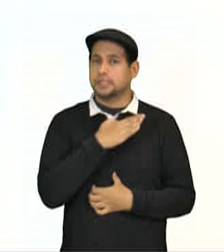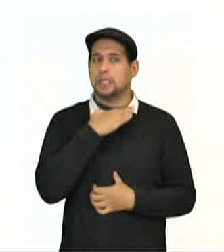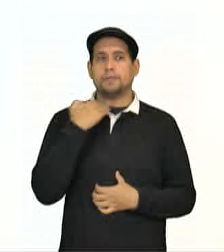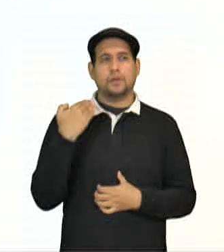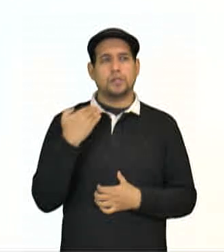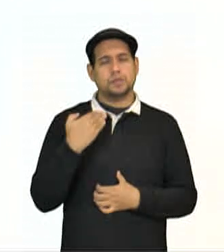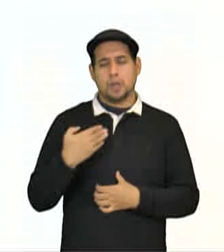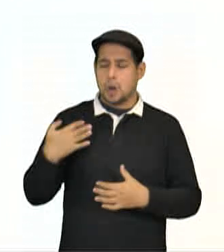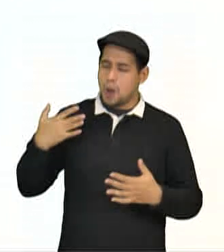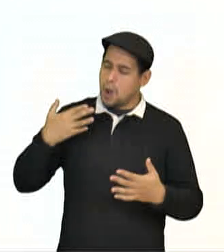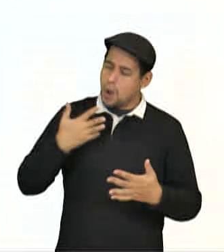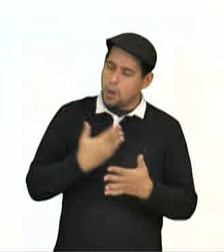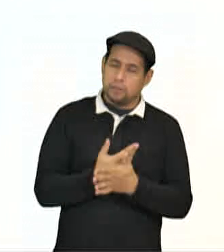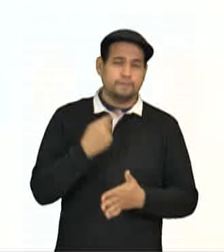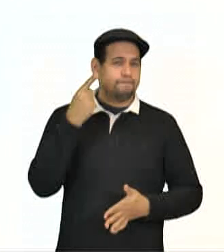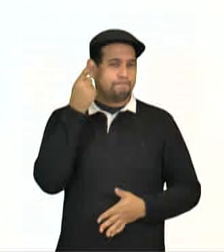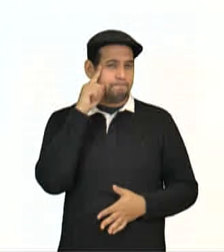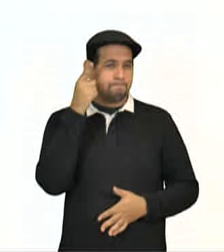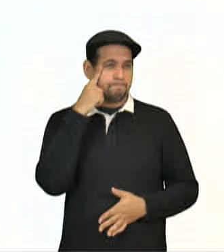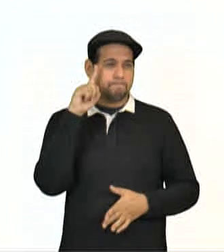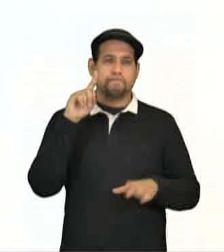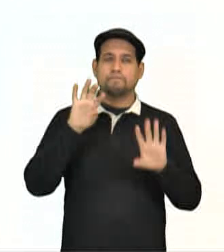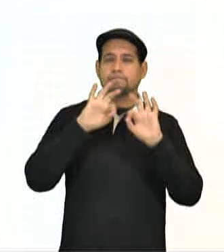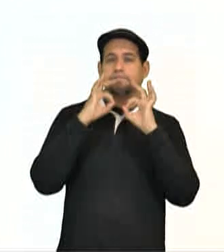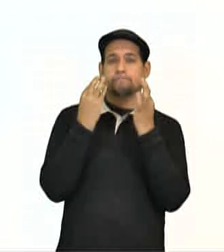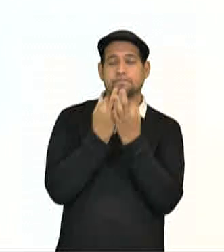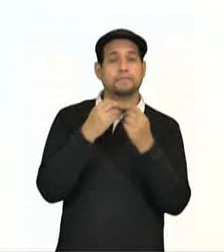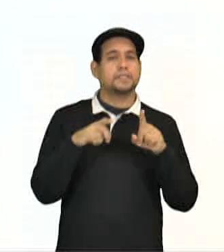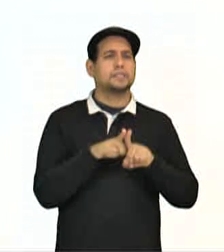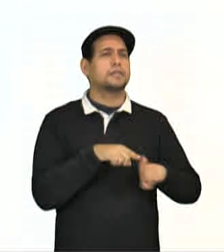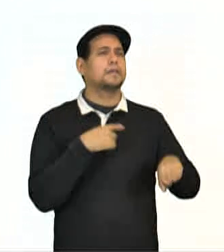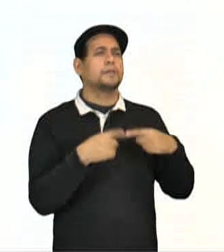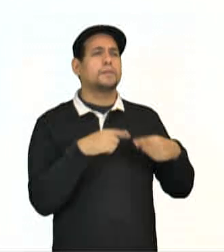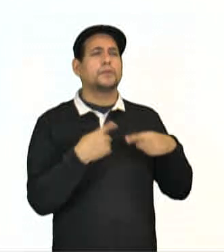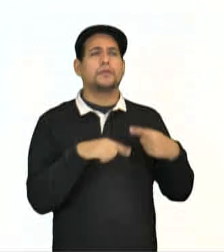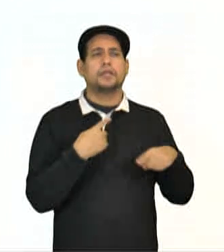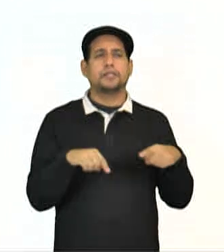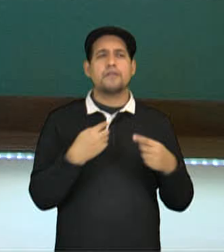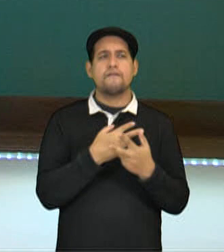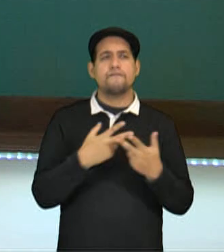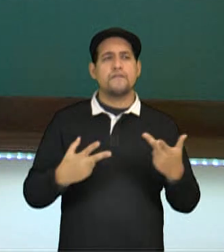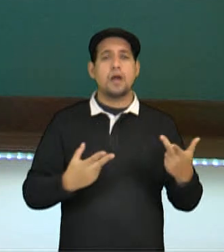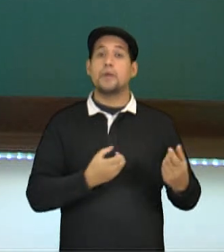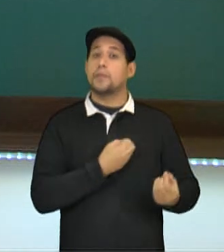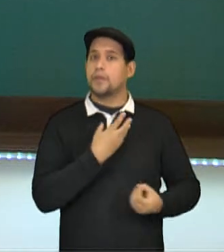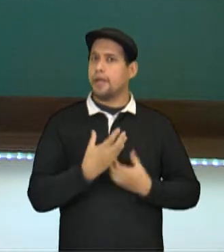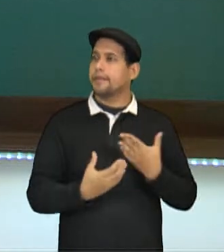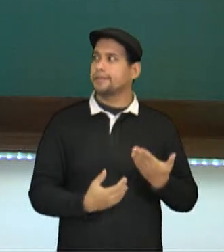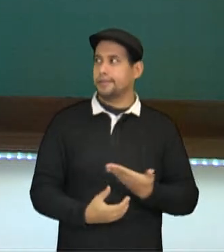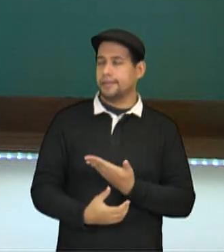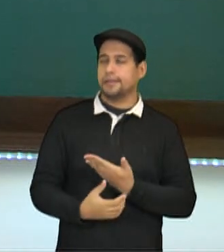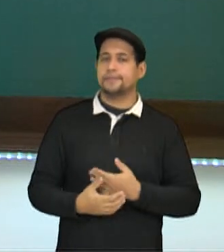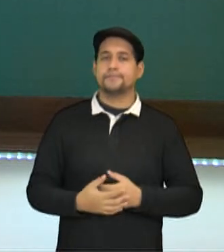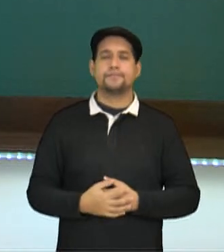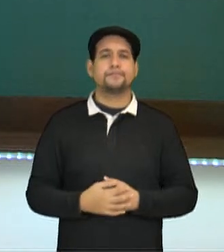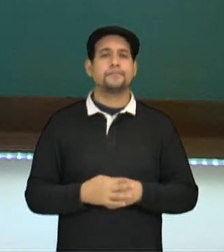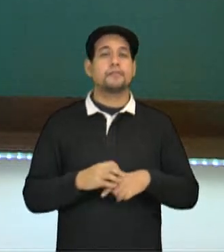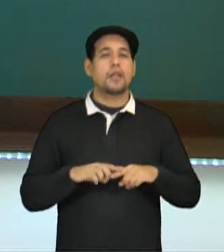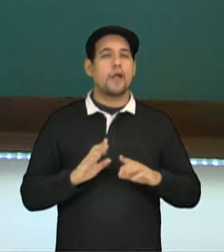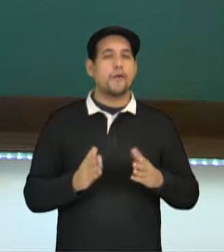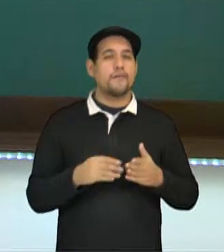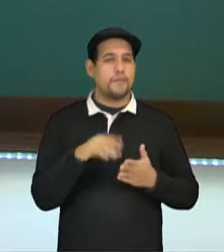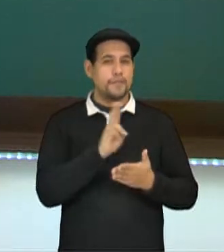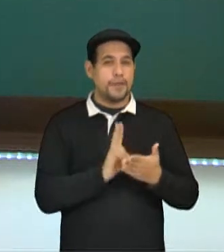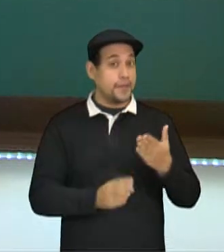por questões cotidianas, familiar e políticas. Então, um grande poeta aqui. Vamos ao poema,